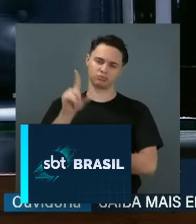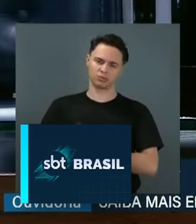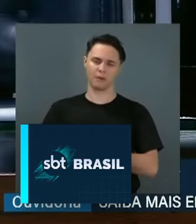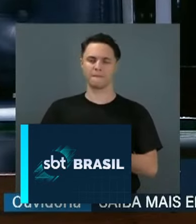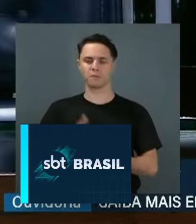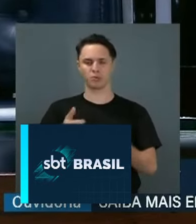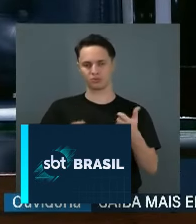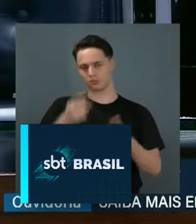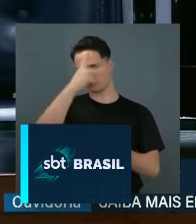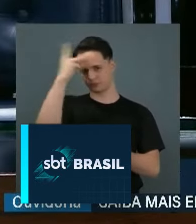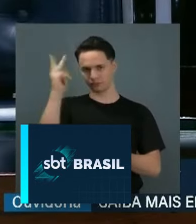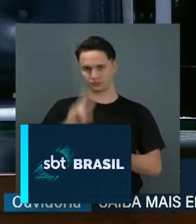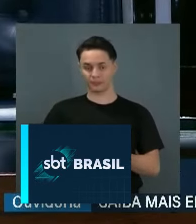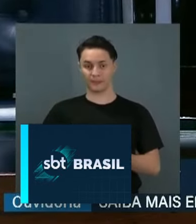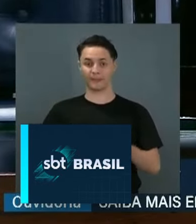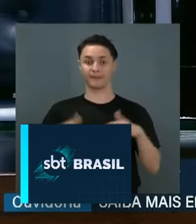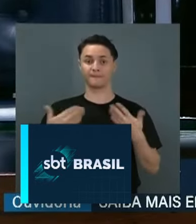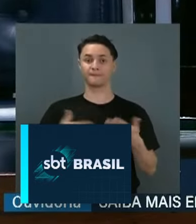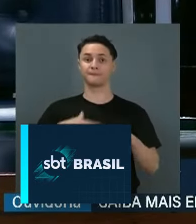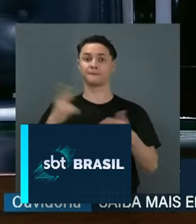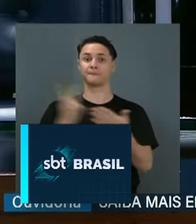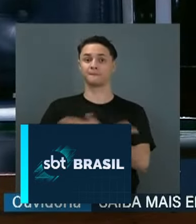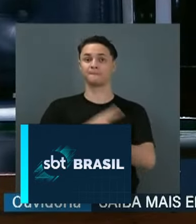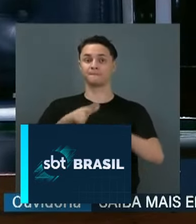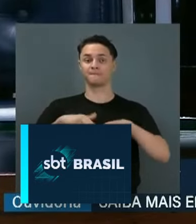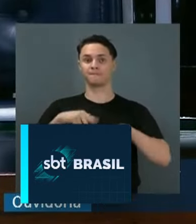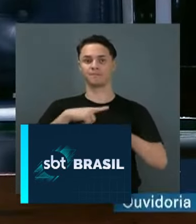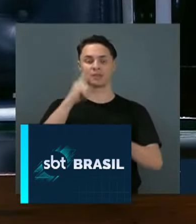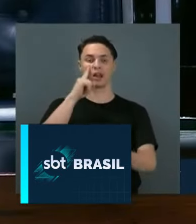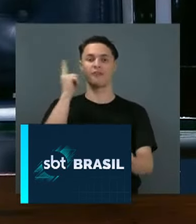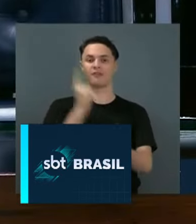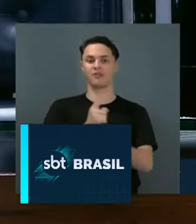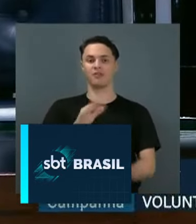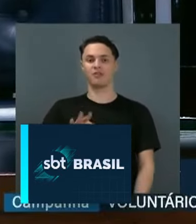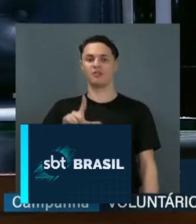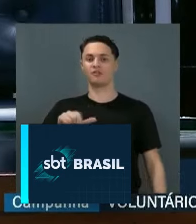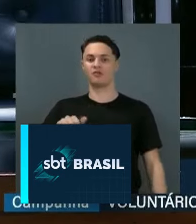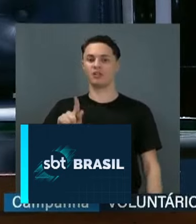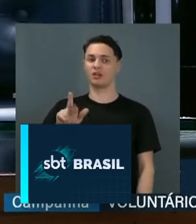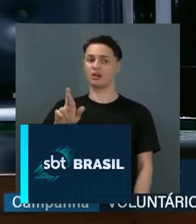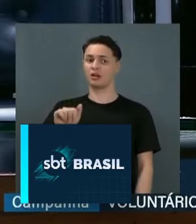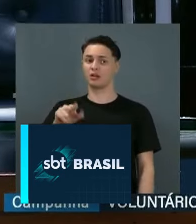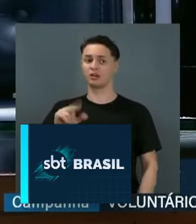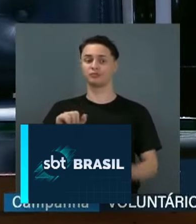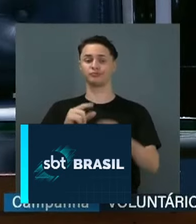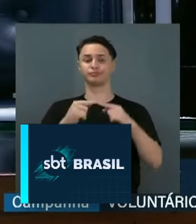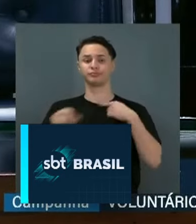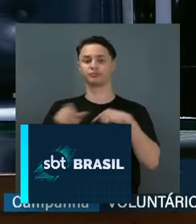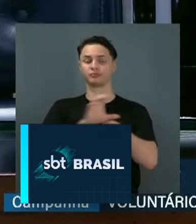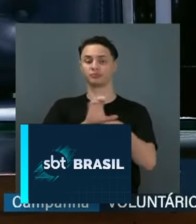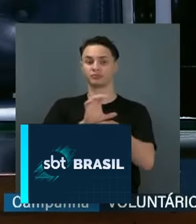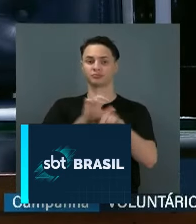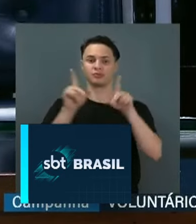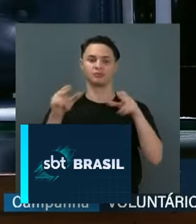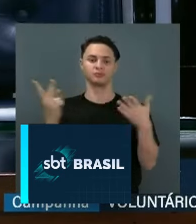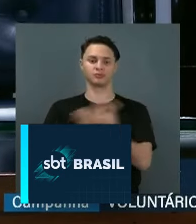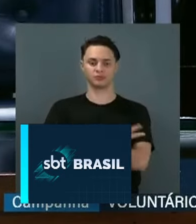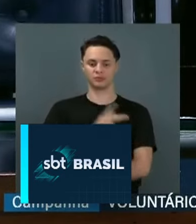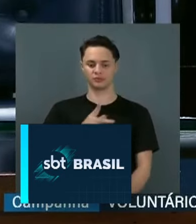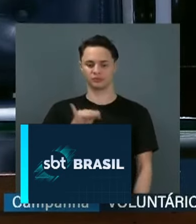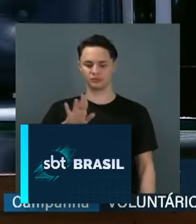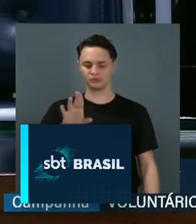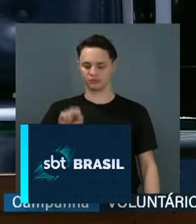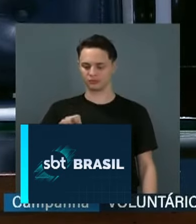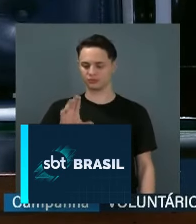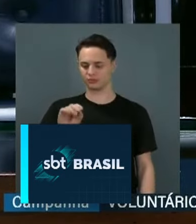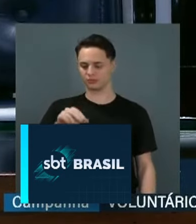da República e só se dá em razão de flagrante inconstitucionalidade, como aconteceu nesse caso da compensação do PIS/COFINS, já decidido